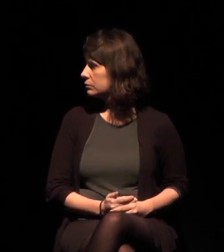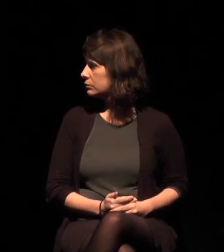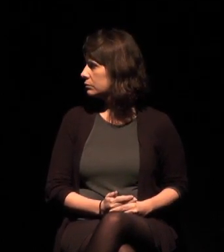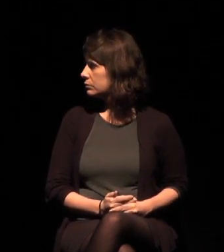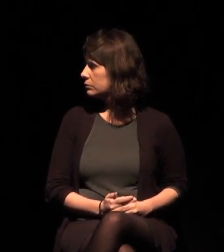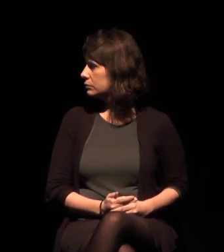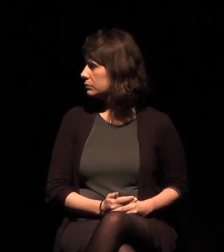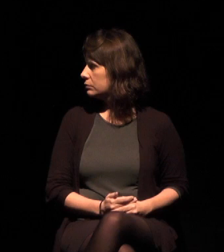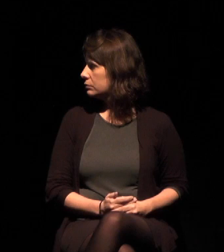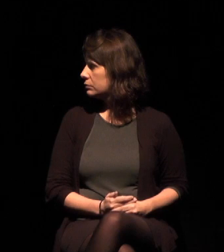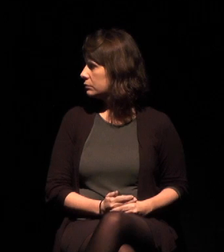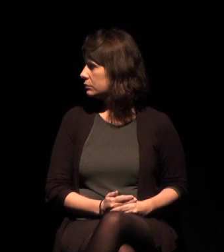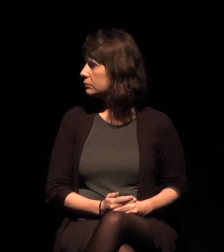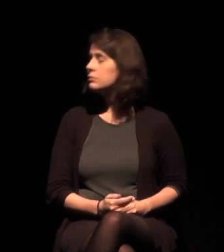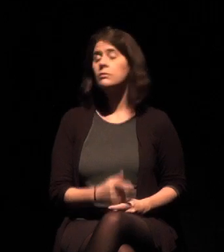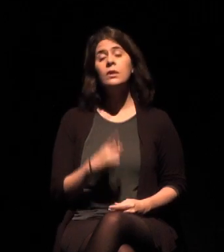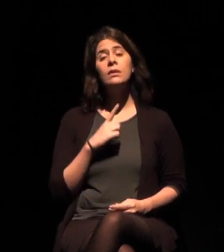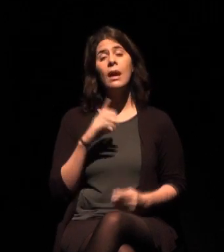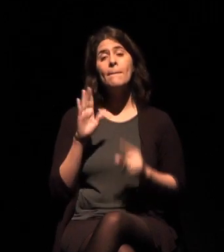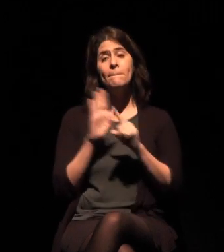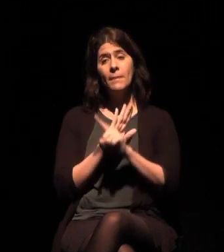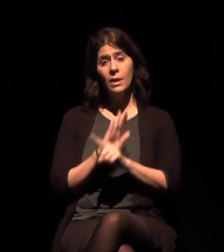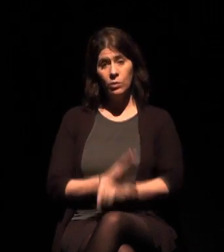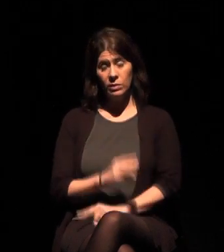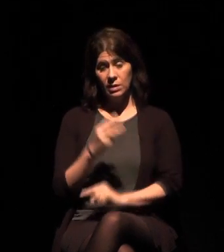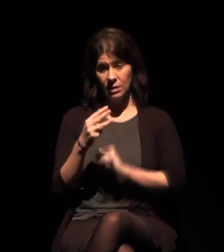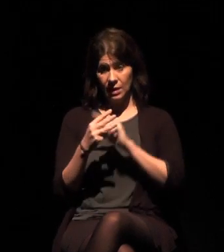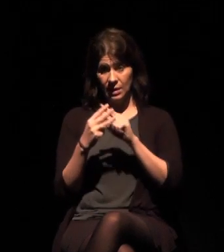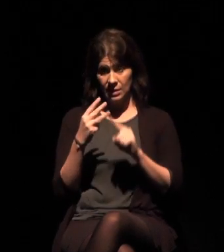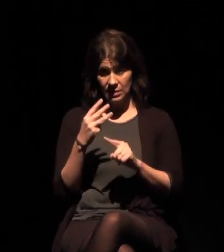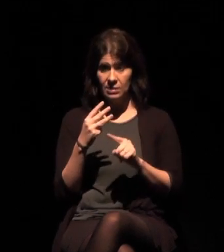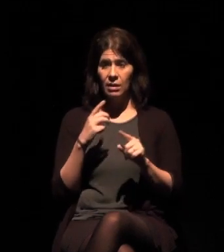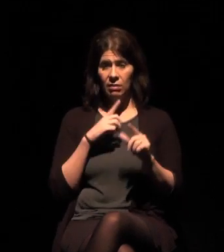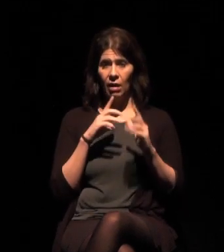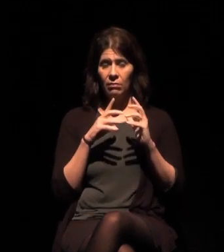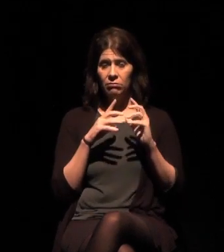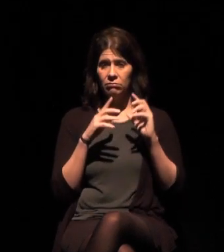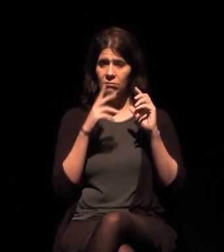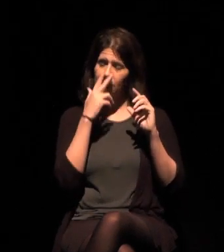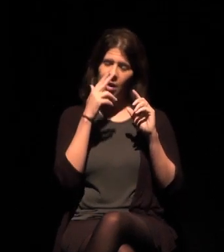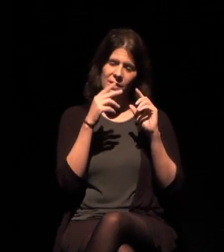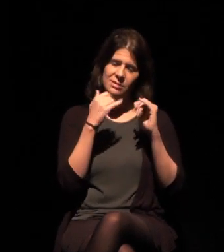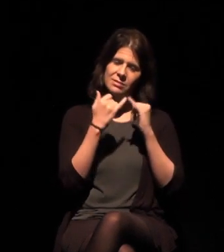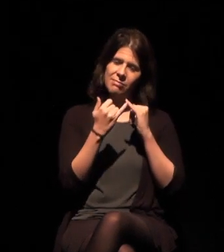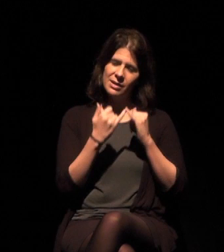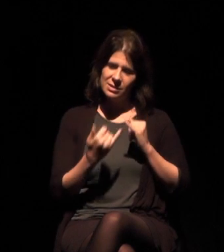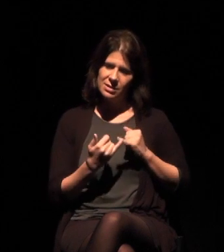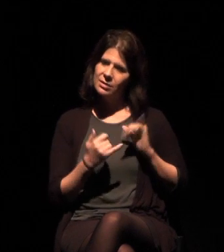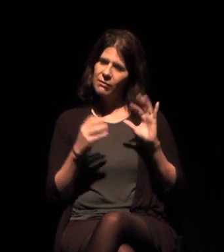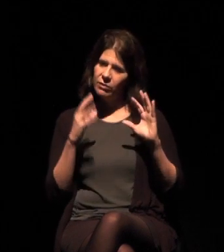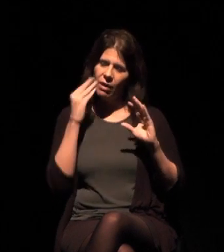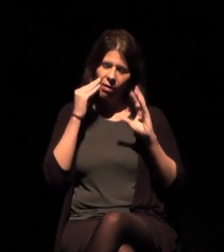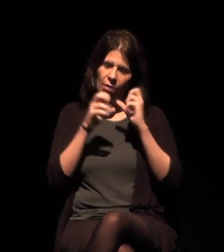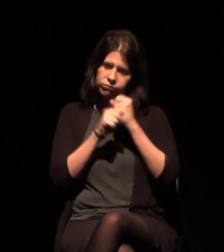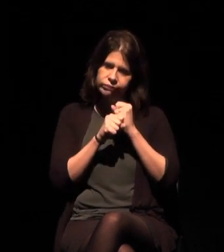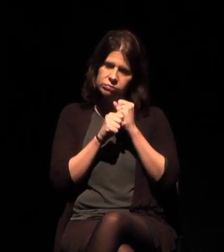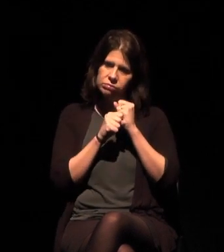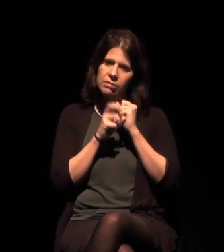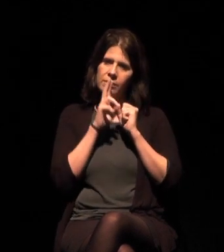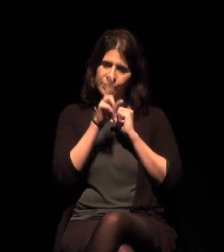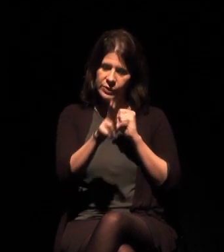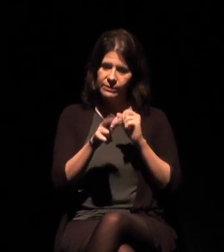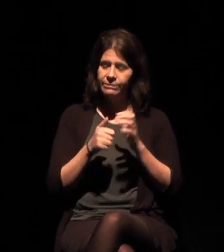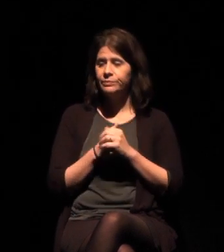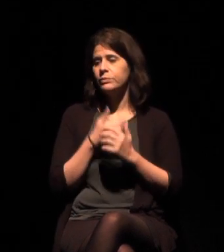bom eu recebi três questões aqui que eu acho que são relacionadas e eu vou tentar combinar embora não seja exatamente iguais então o leandro